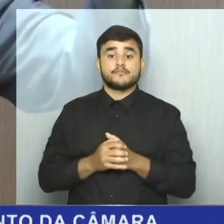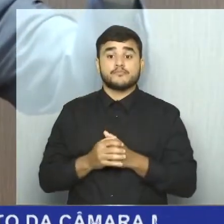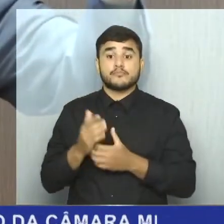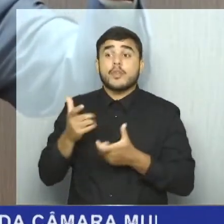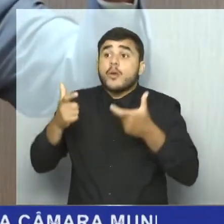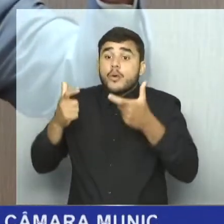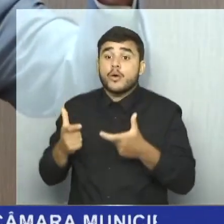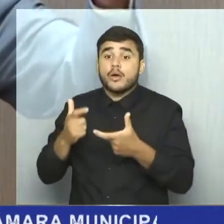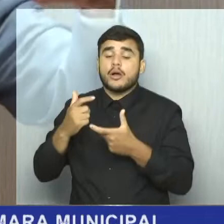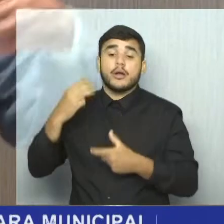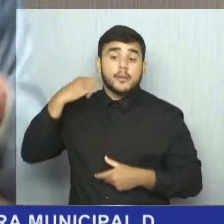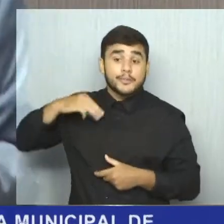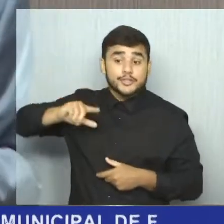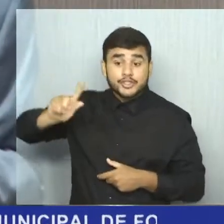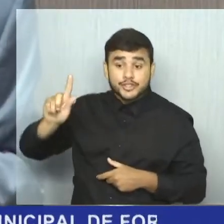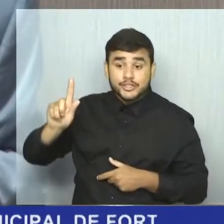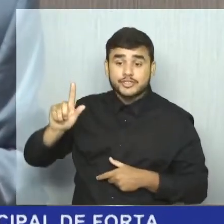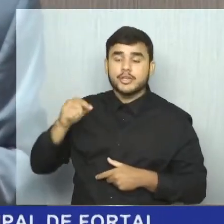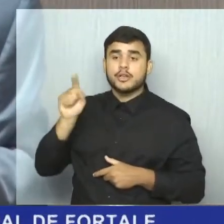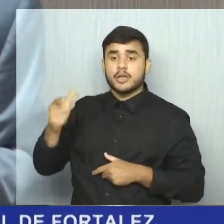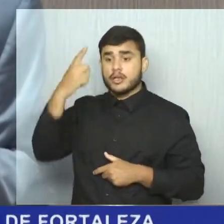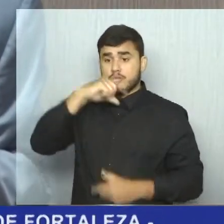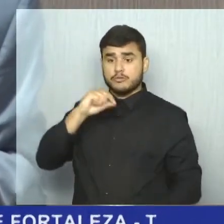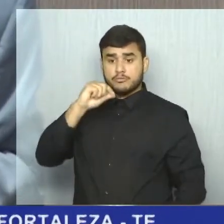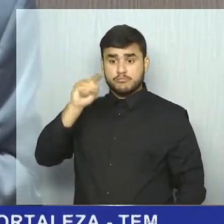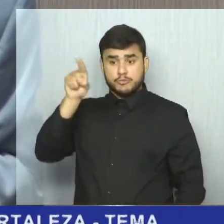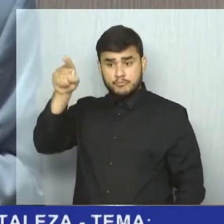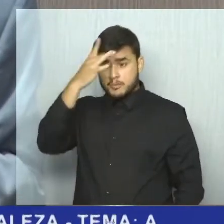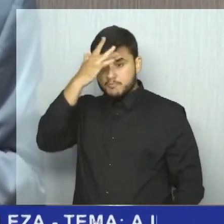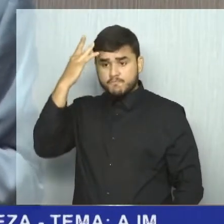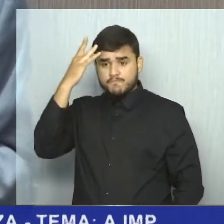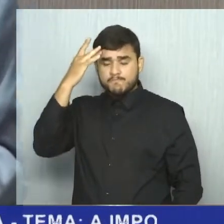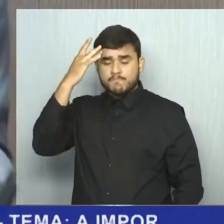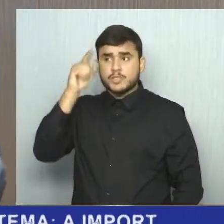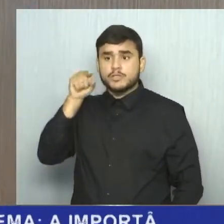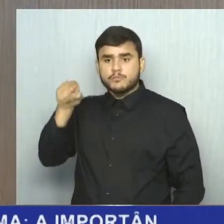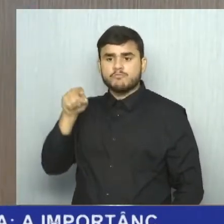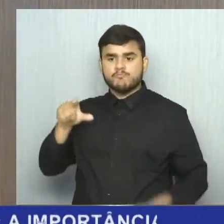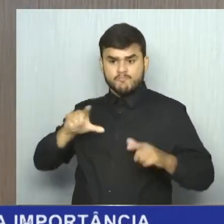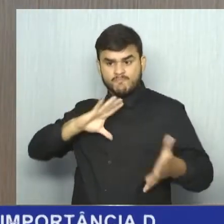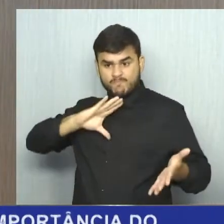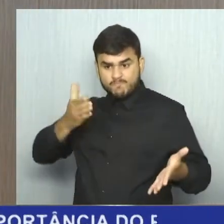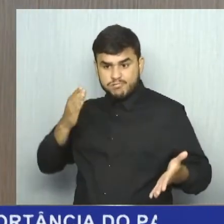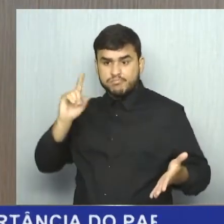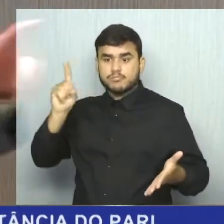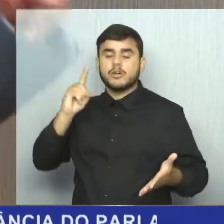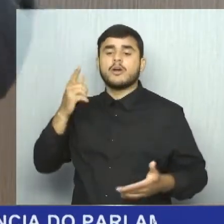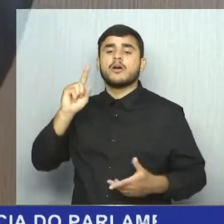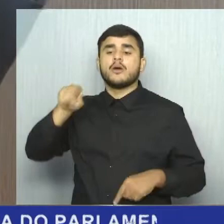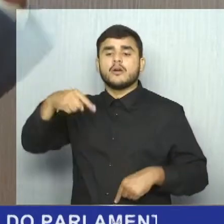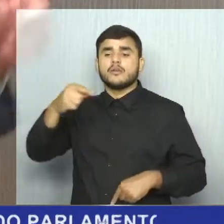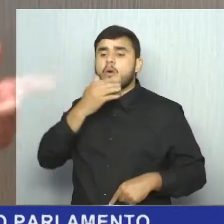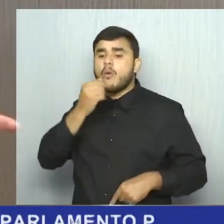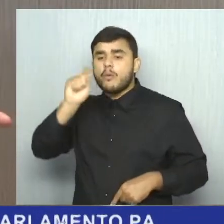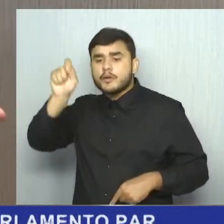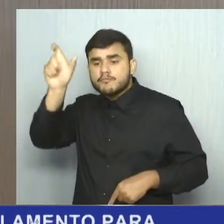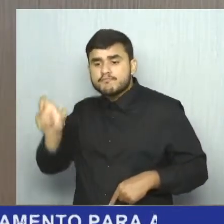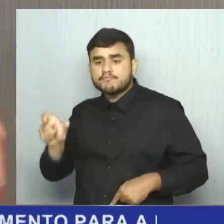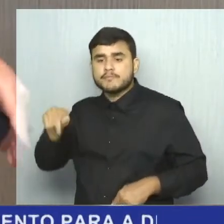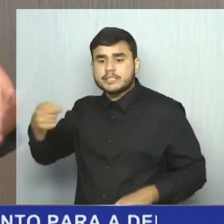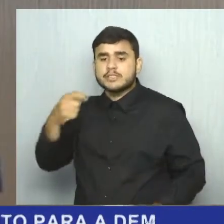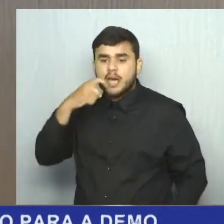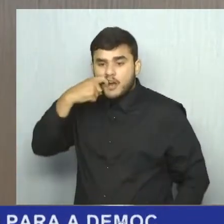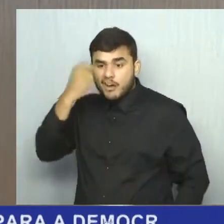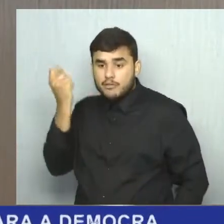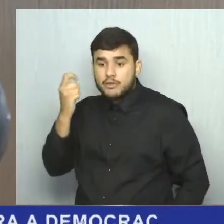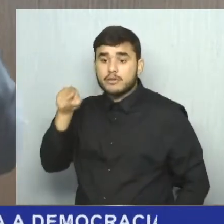nosso herói Tiradentes. O que orientava Tiradentes, anteriormente Filipe dos Santos, a Inconfidência Mineira,